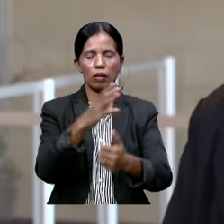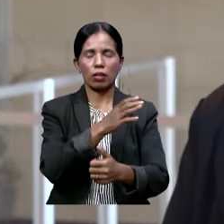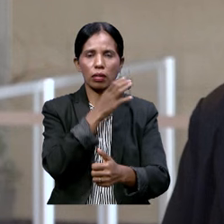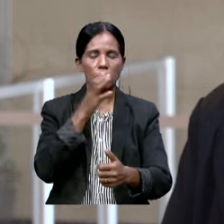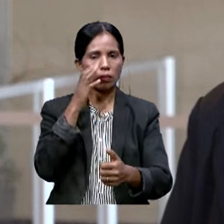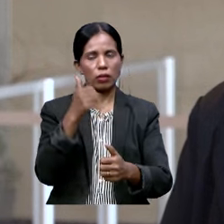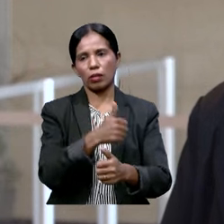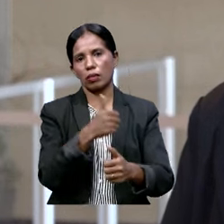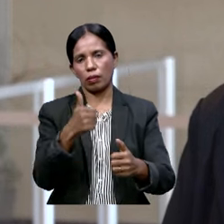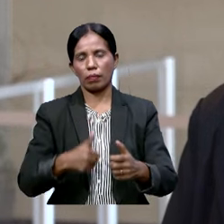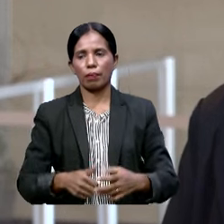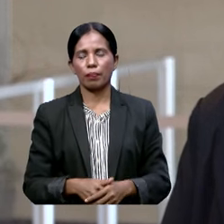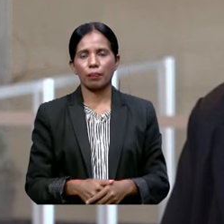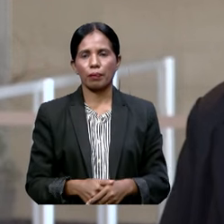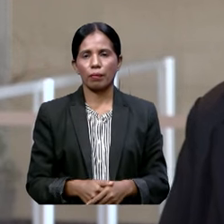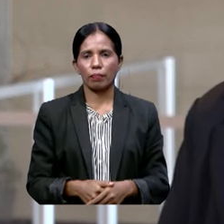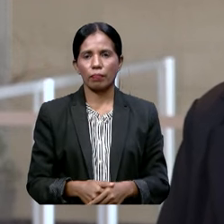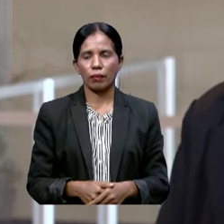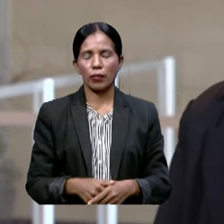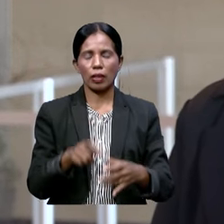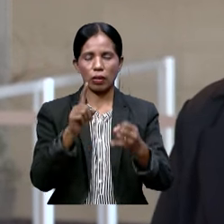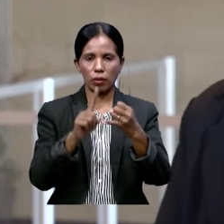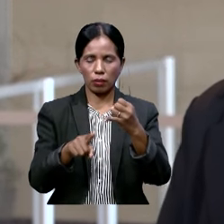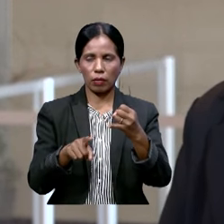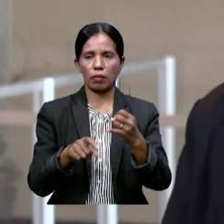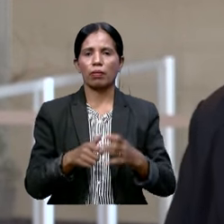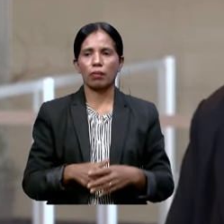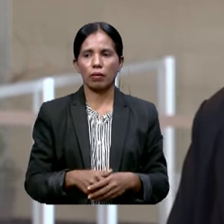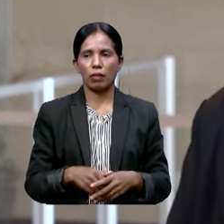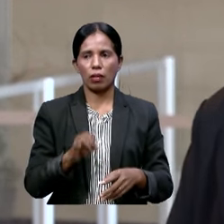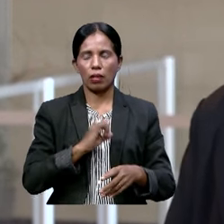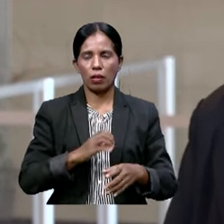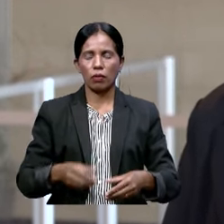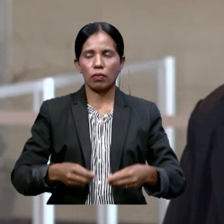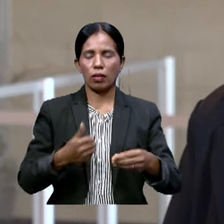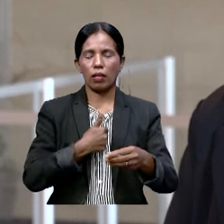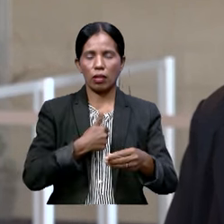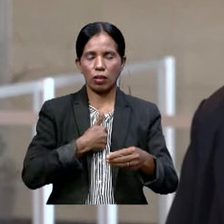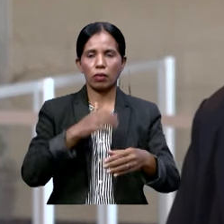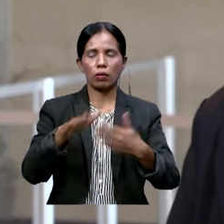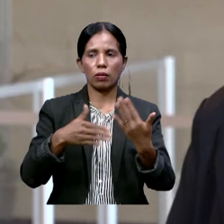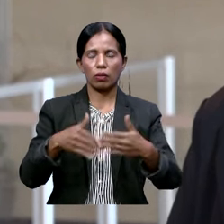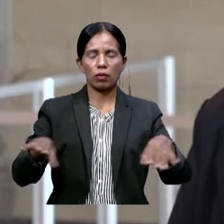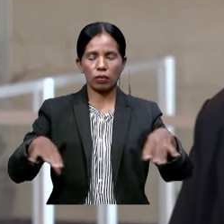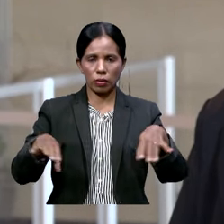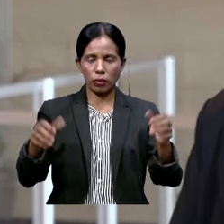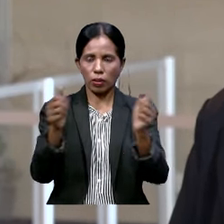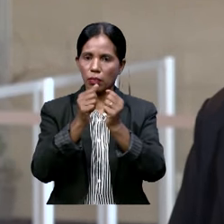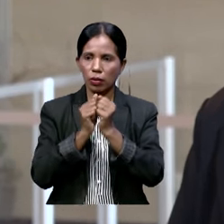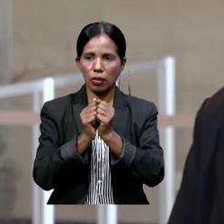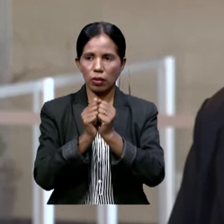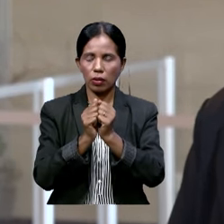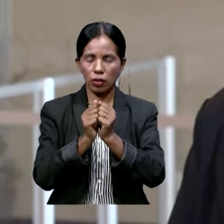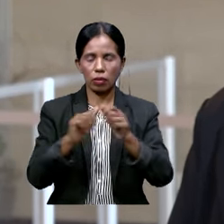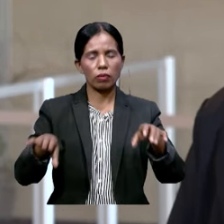lutar aí e kusliu makau dedica a hanya antomak se asibu se halo